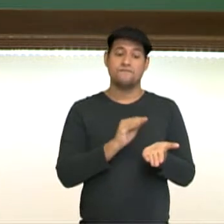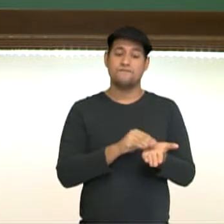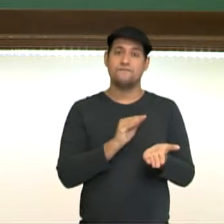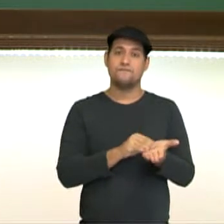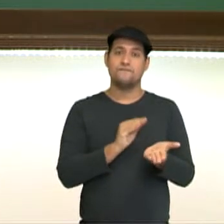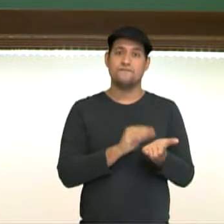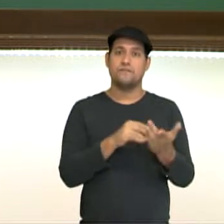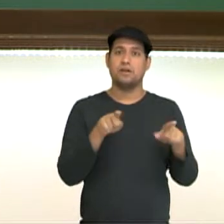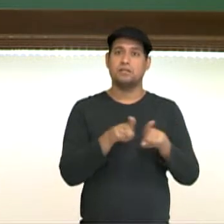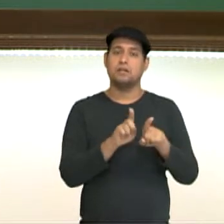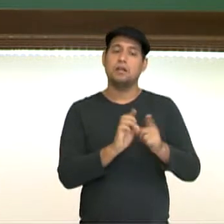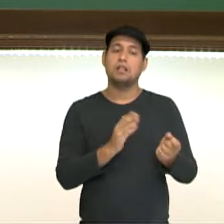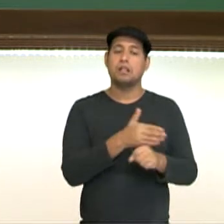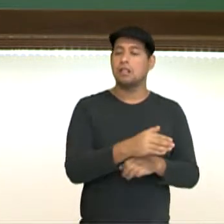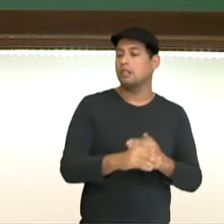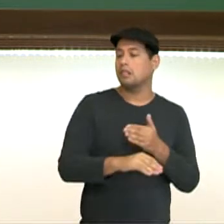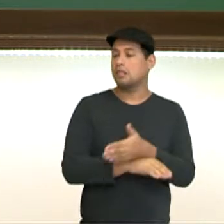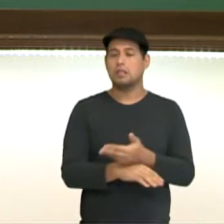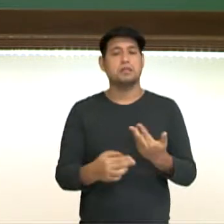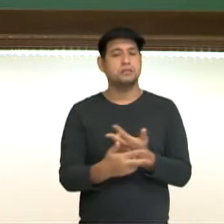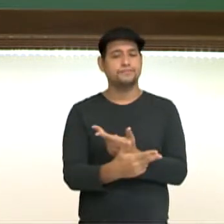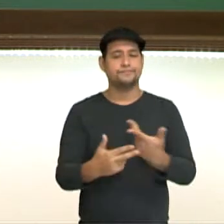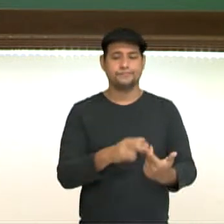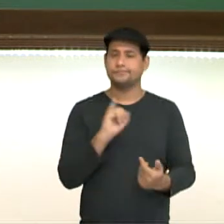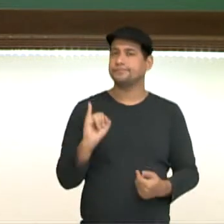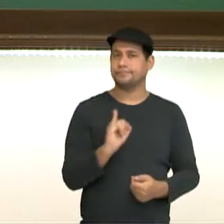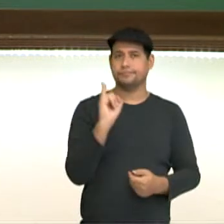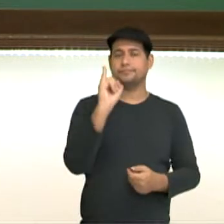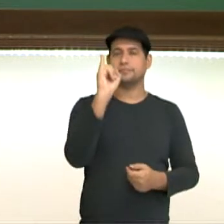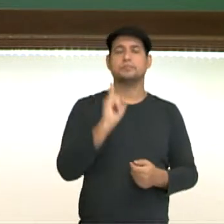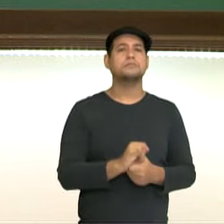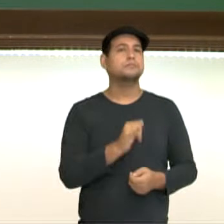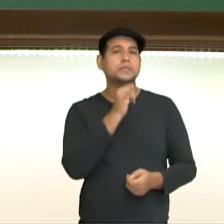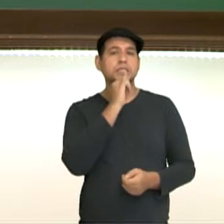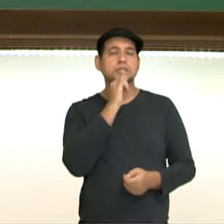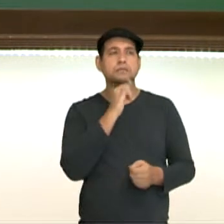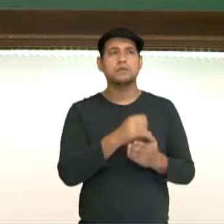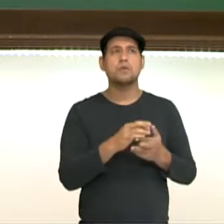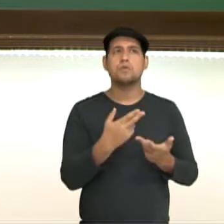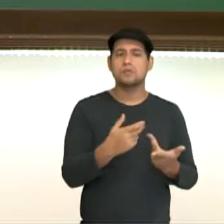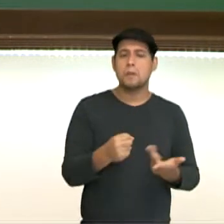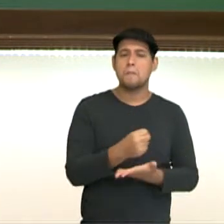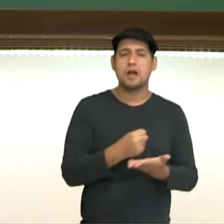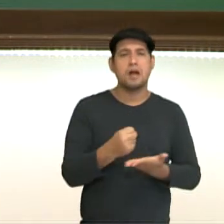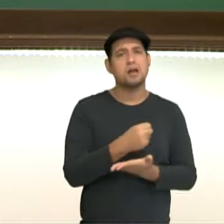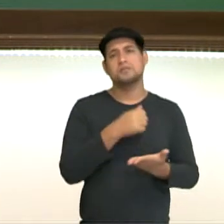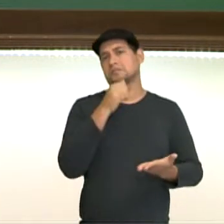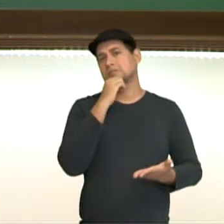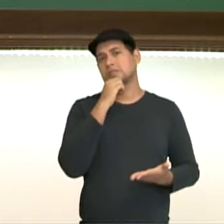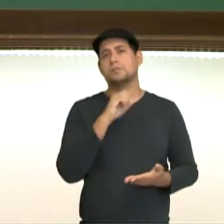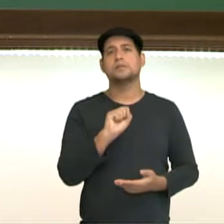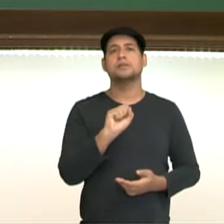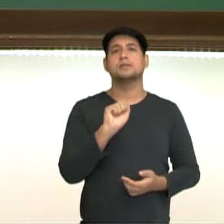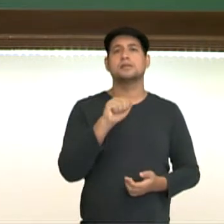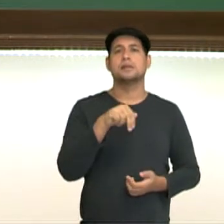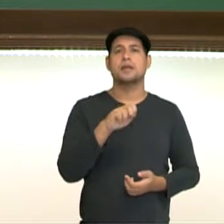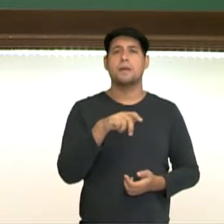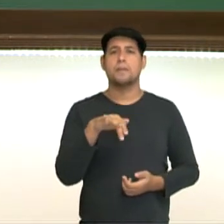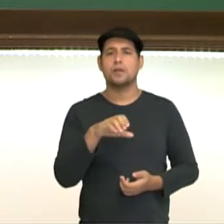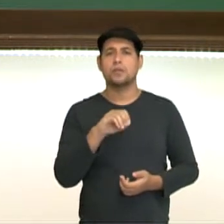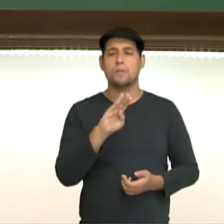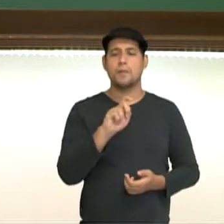de acesso aos bens mais essenciais. Então, serviços básicos como saneamento básico,